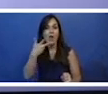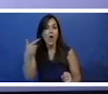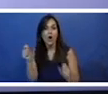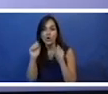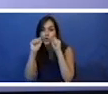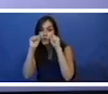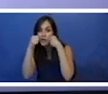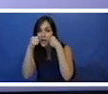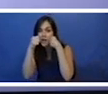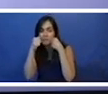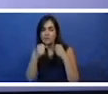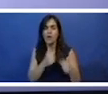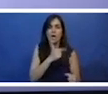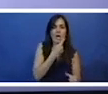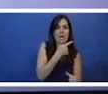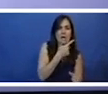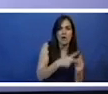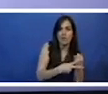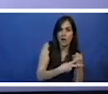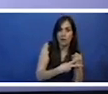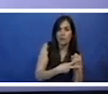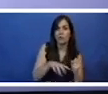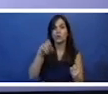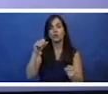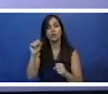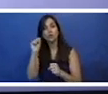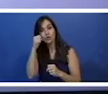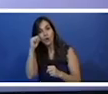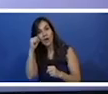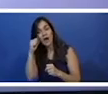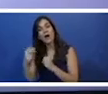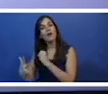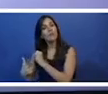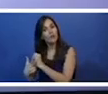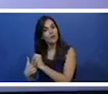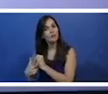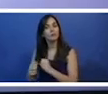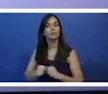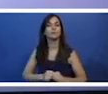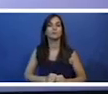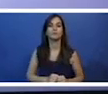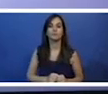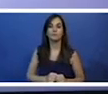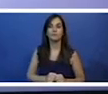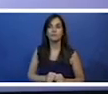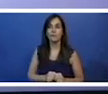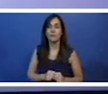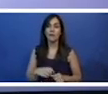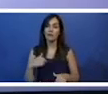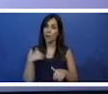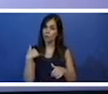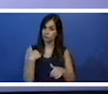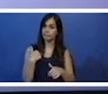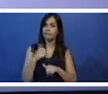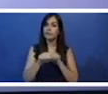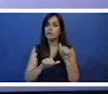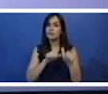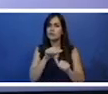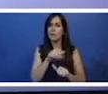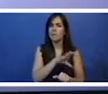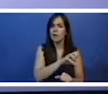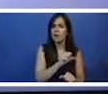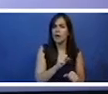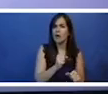dois verbos, o rir e o chorar. O riso é melhor que o choro. Olha, foi transformado. Pegamos um